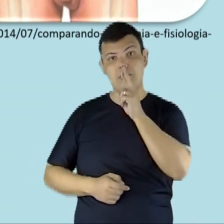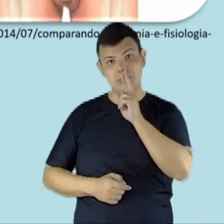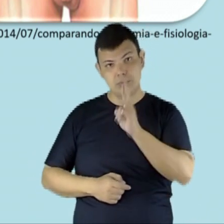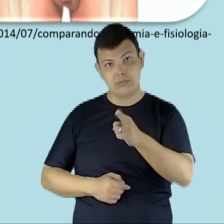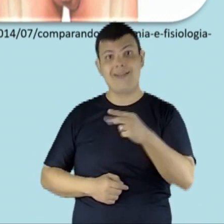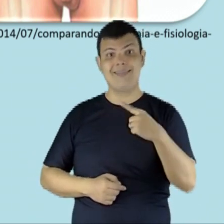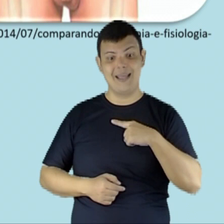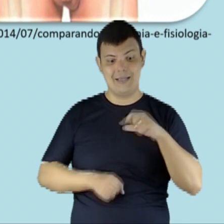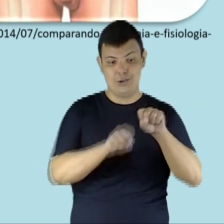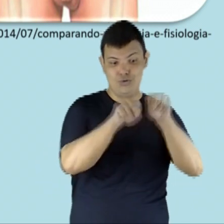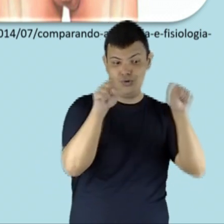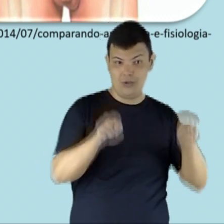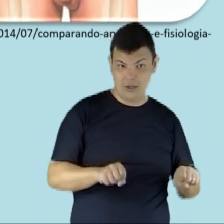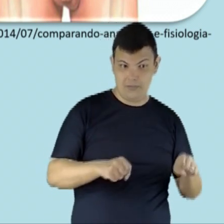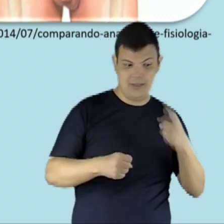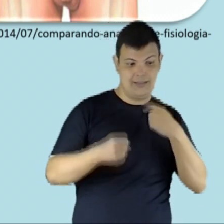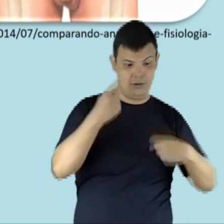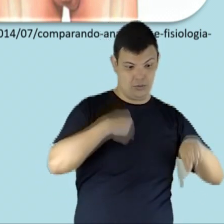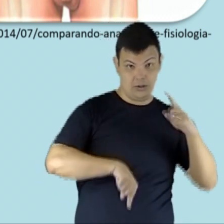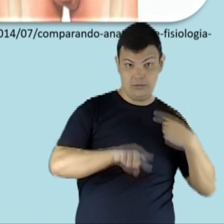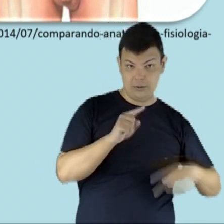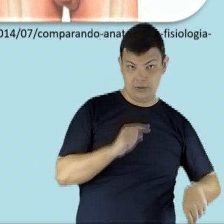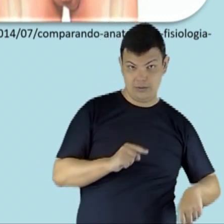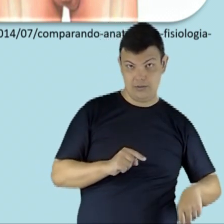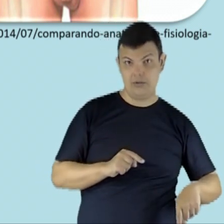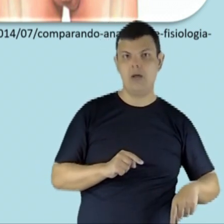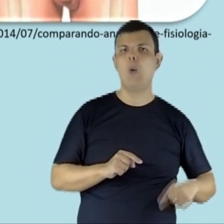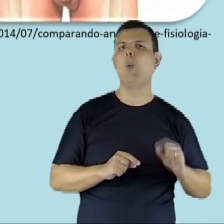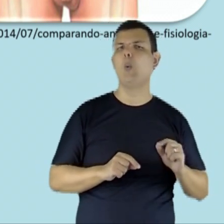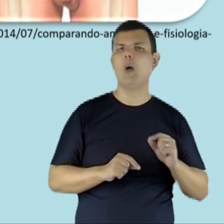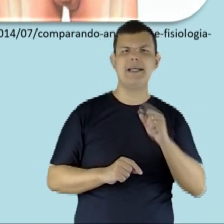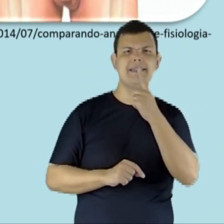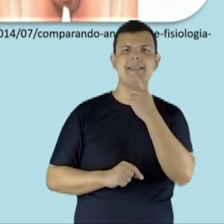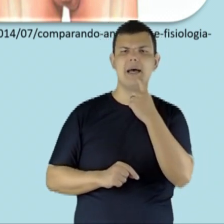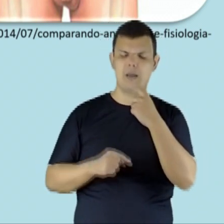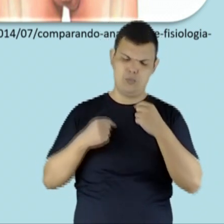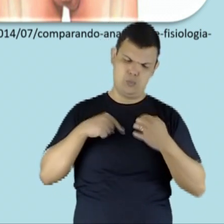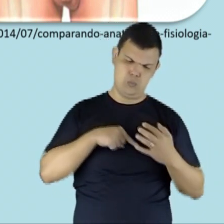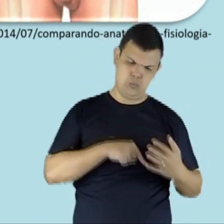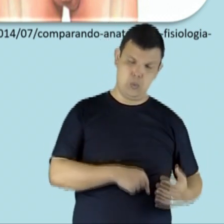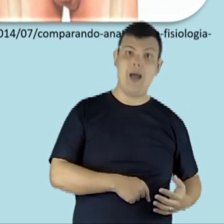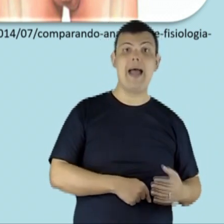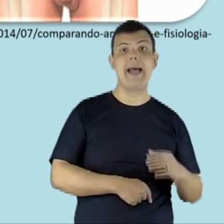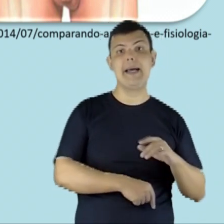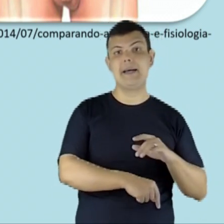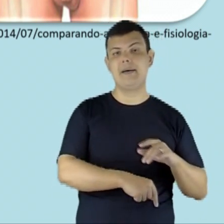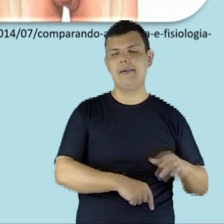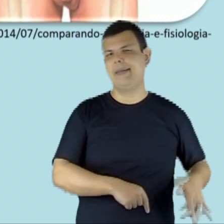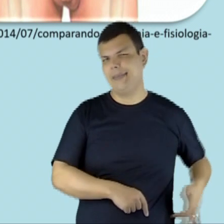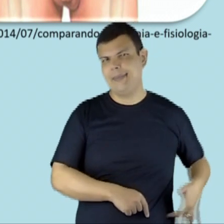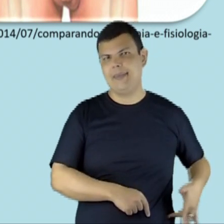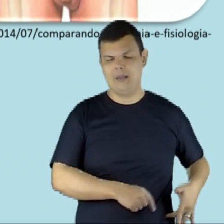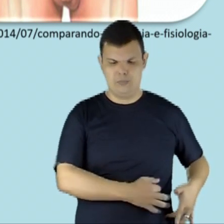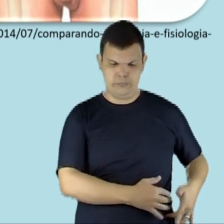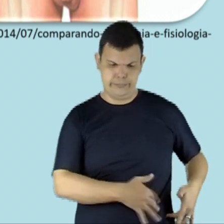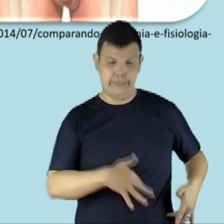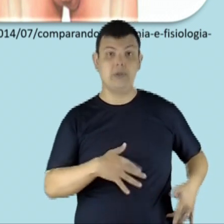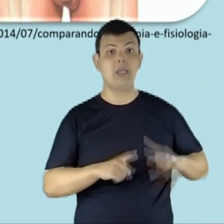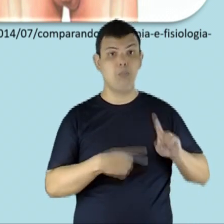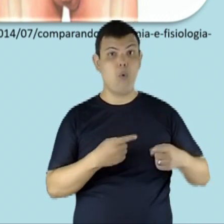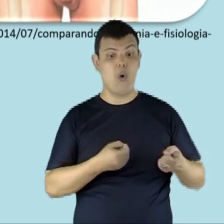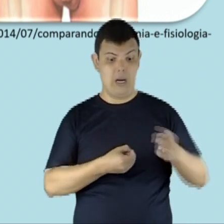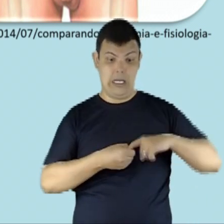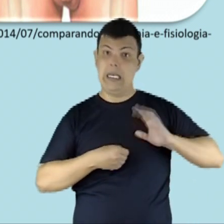dos dois sistemas. O sistema circulatório, em que leva o sangue até os rins e retorna esse sangue filtrado para o seu